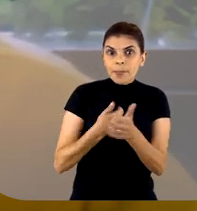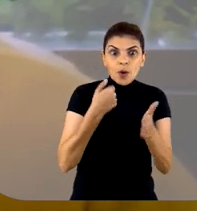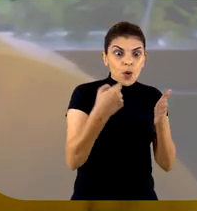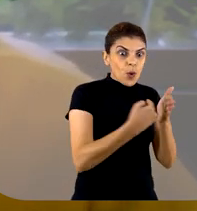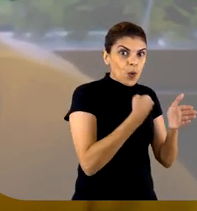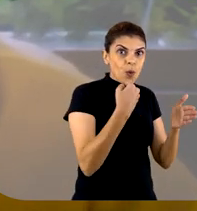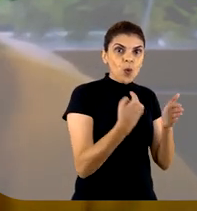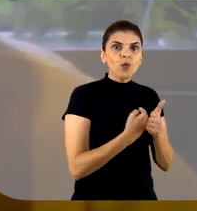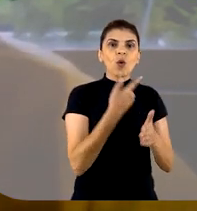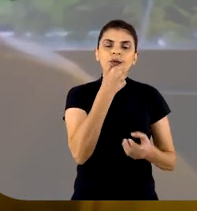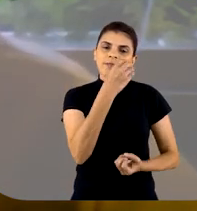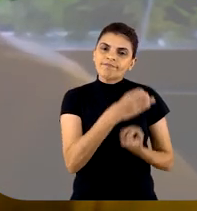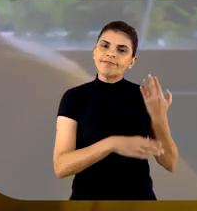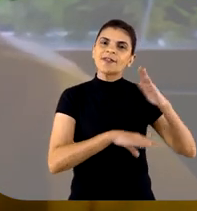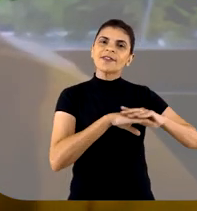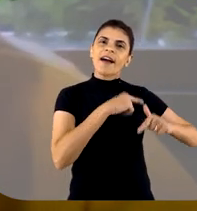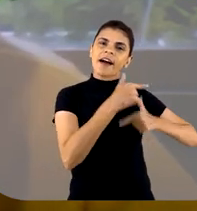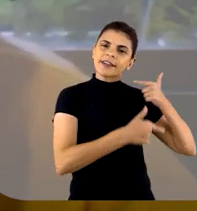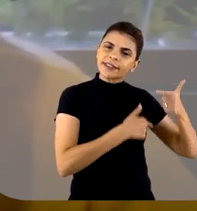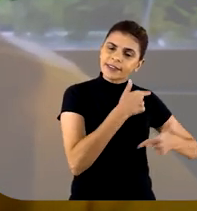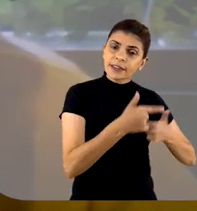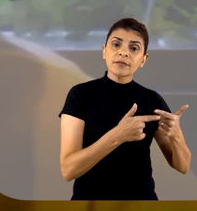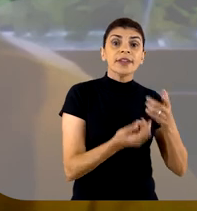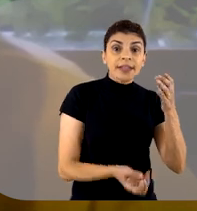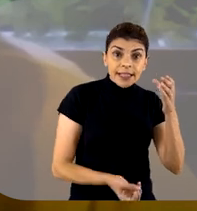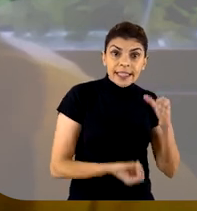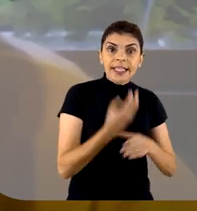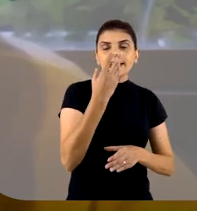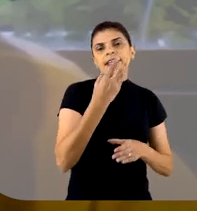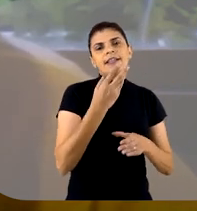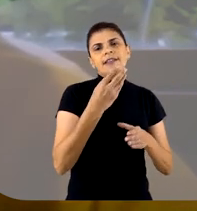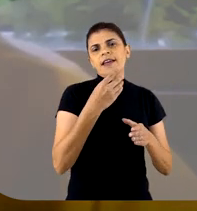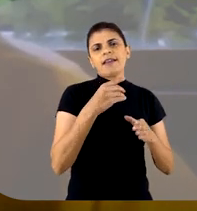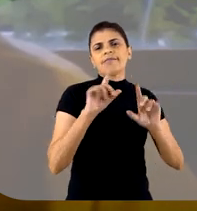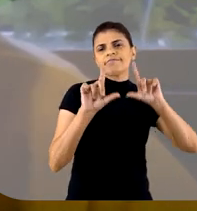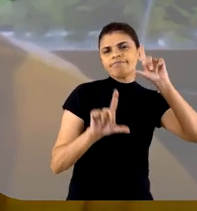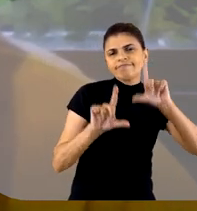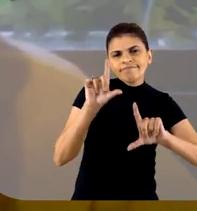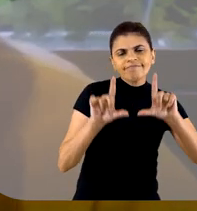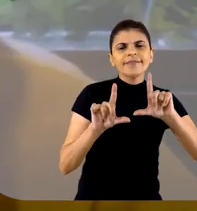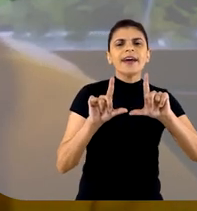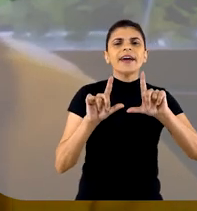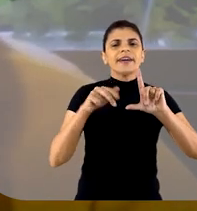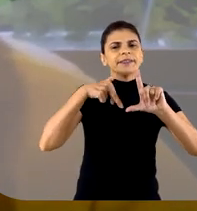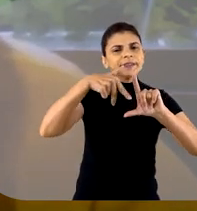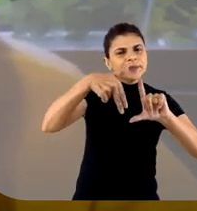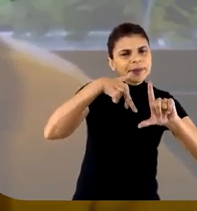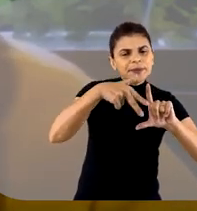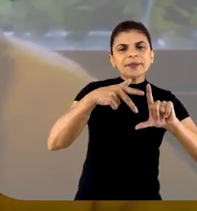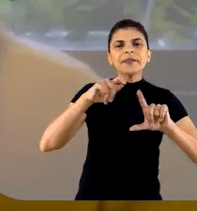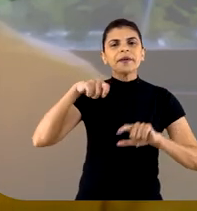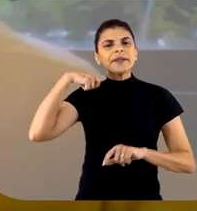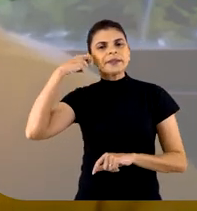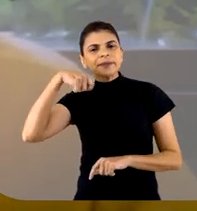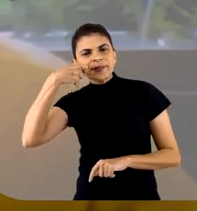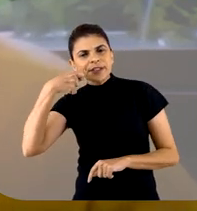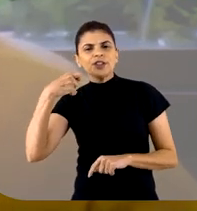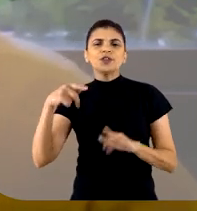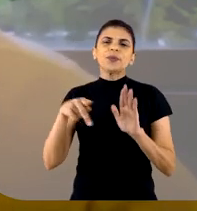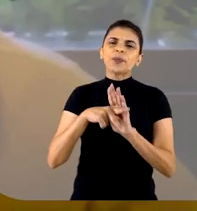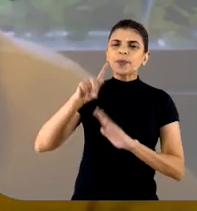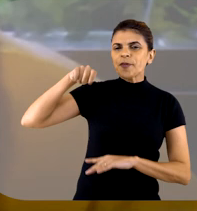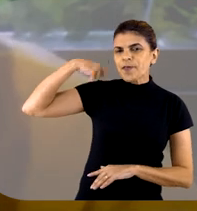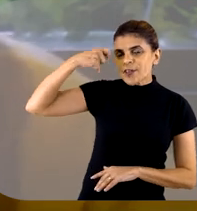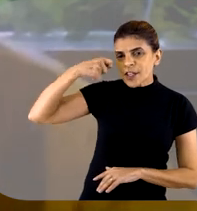dessas perguntas desenvolvemos atividades e são criados programas de rádio, curtas de animação e livros, e todo esse